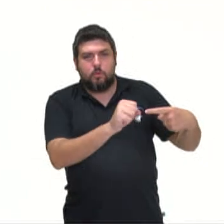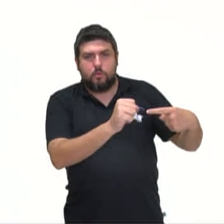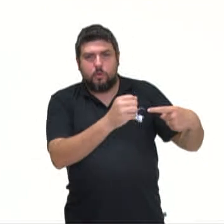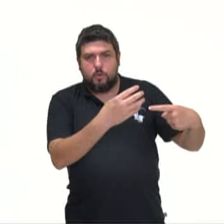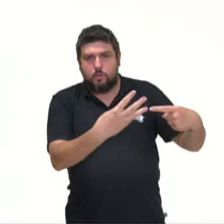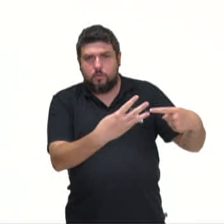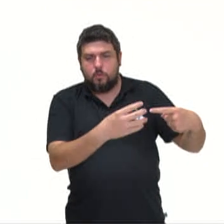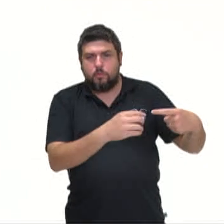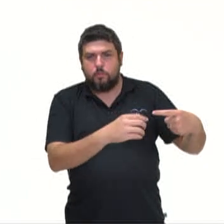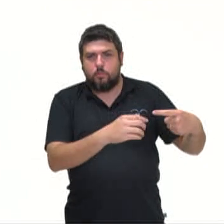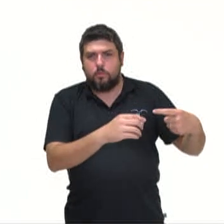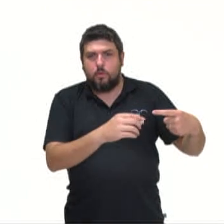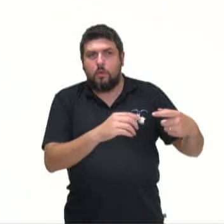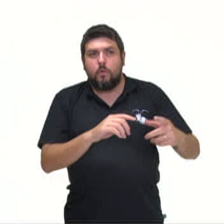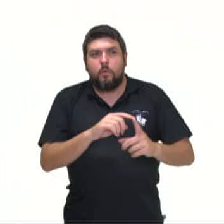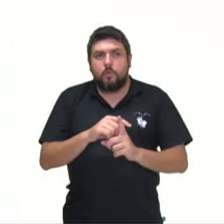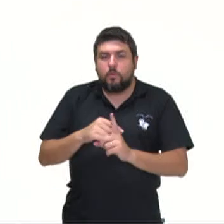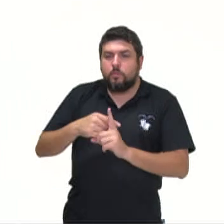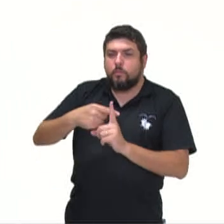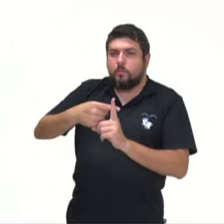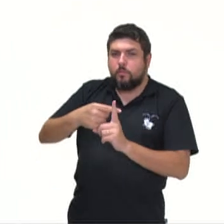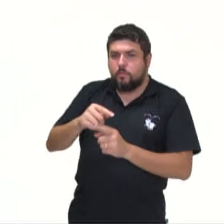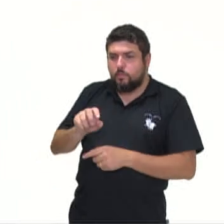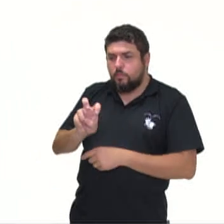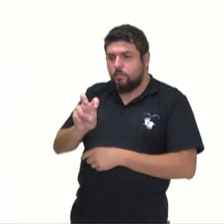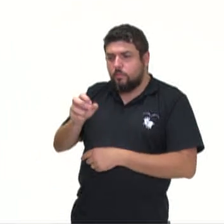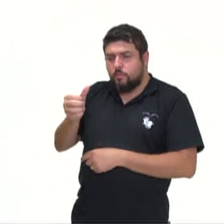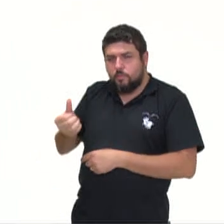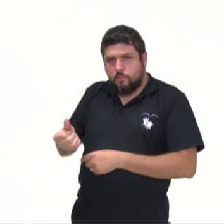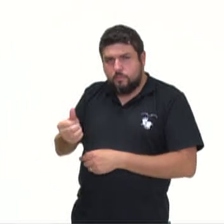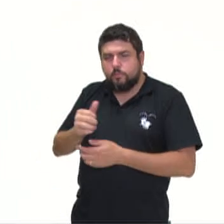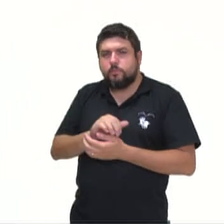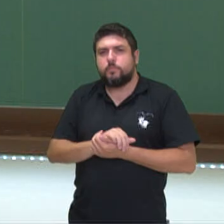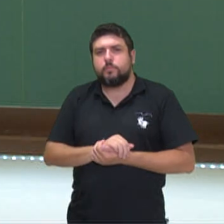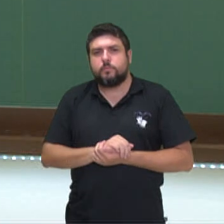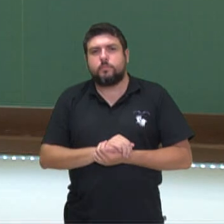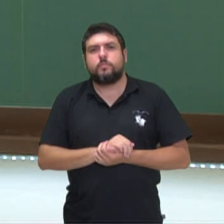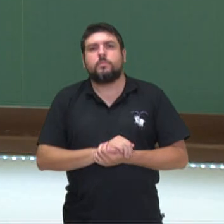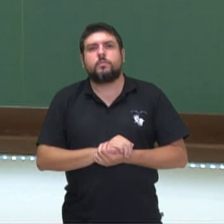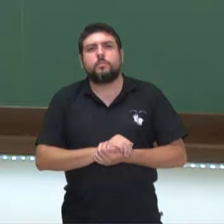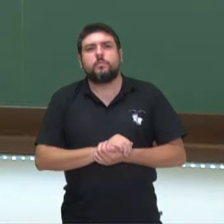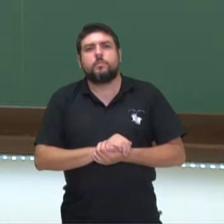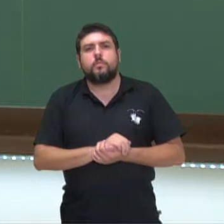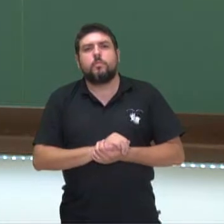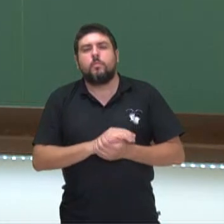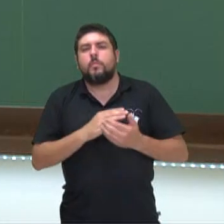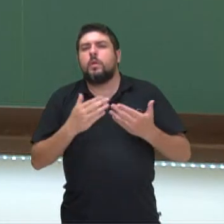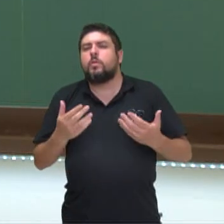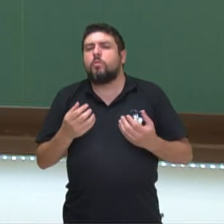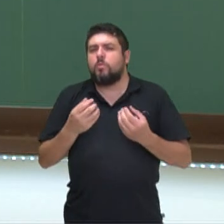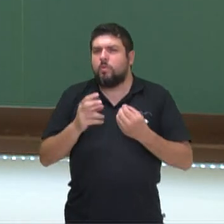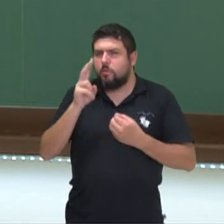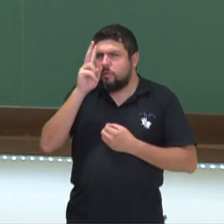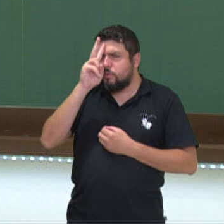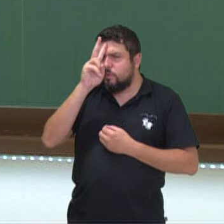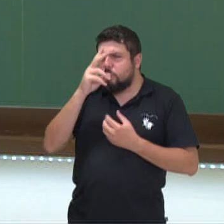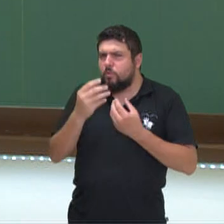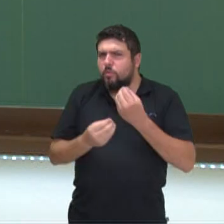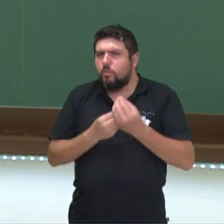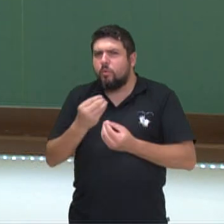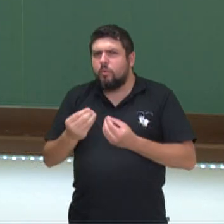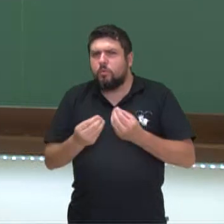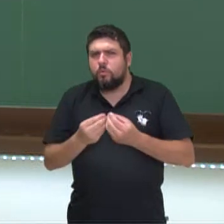o mais 56, que é positivo, tá? Lembra como é que a gente faz a soma dos